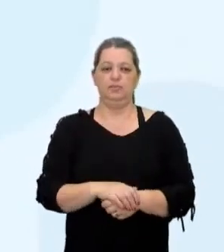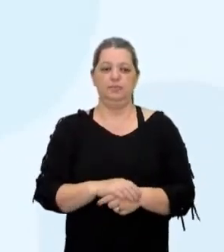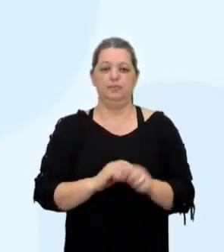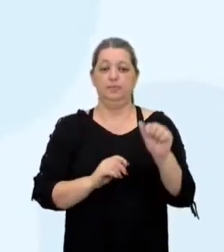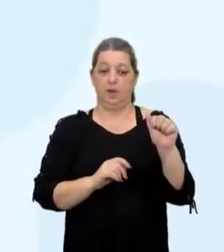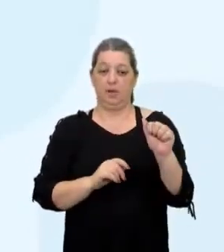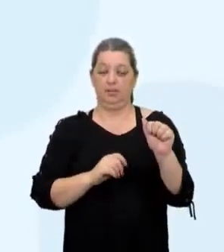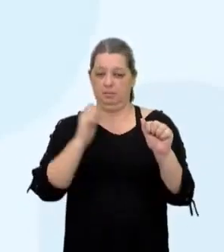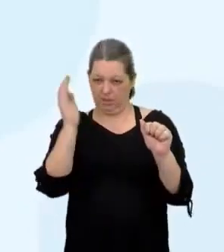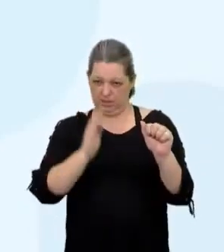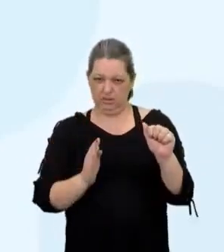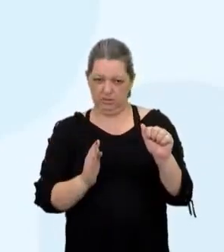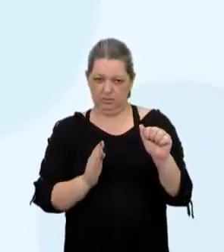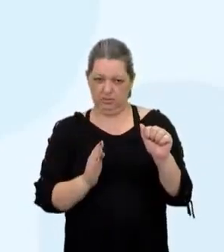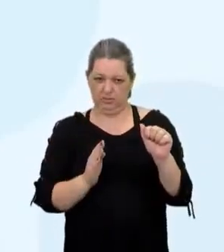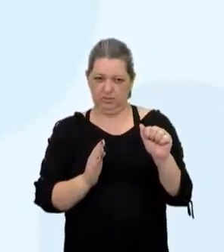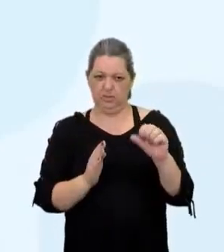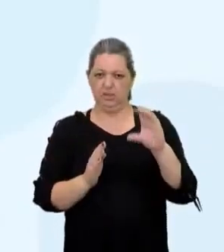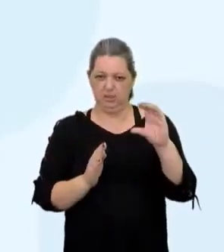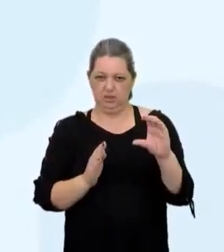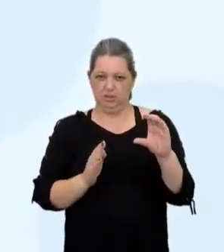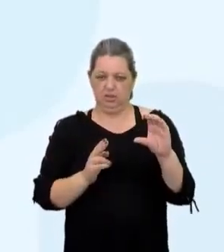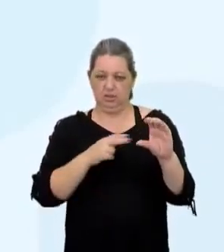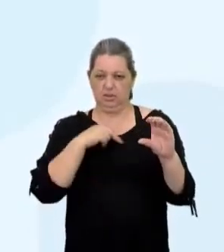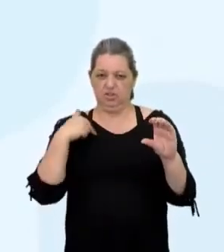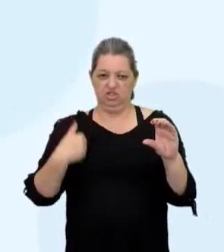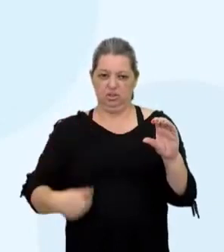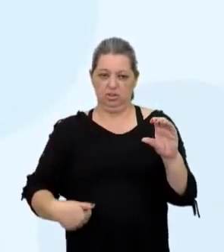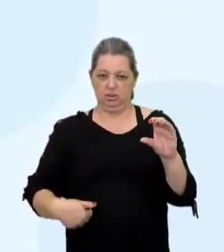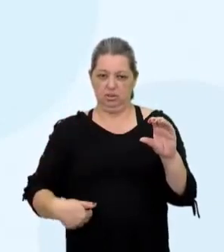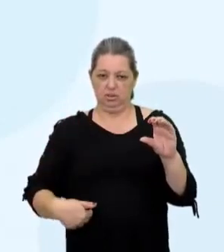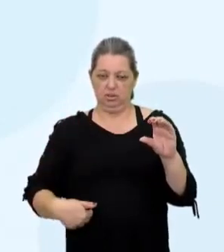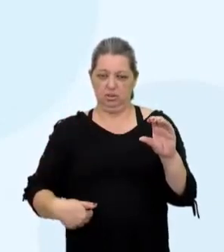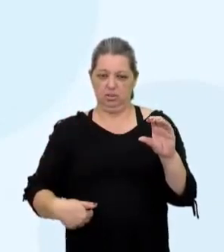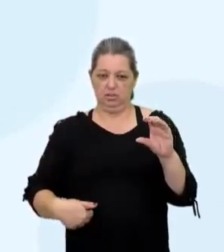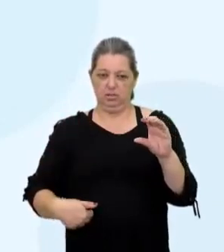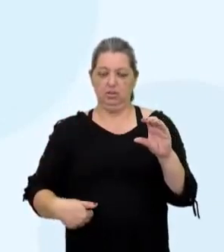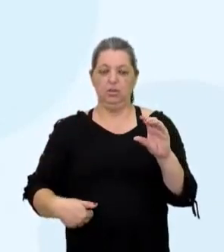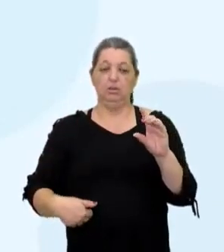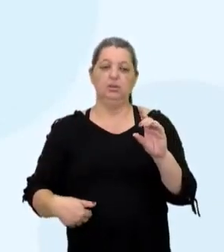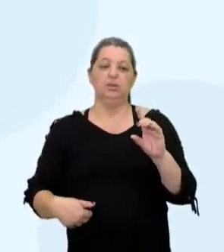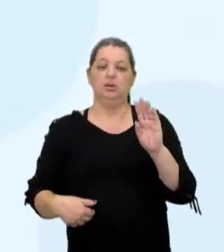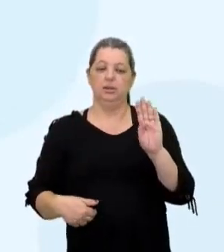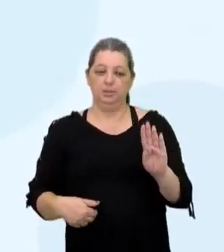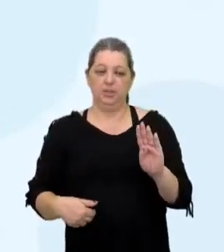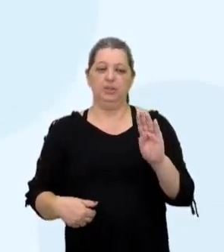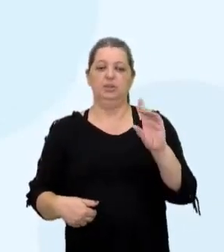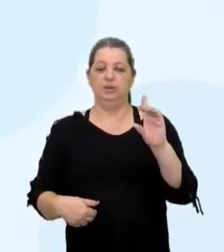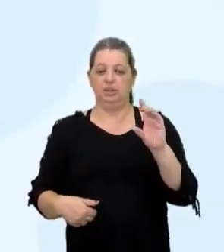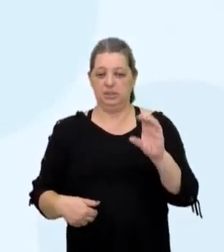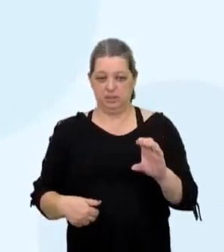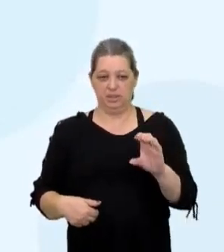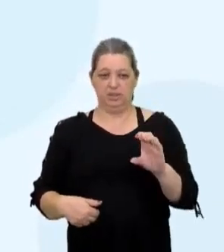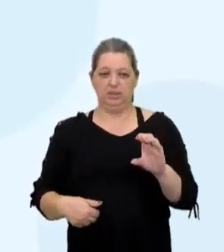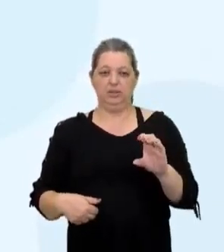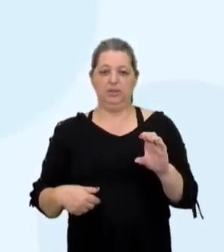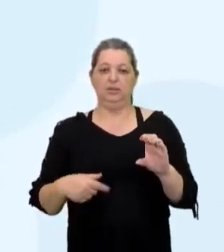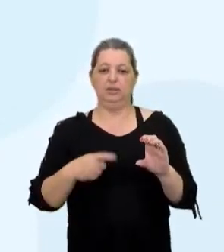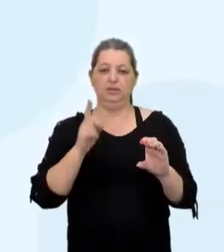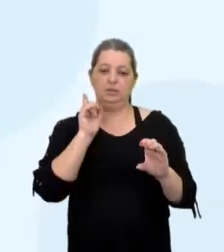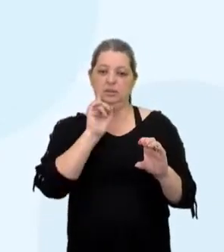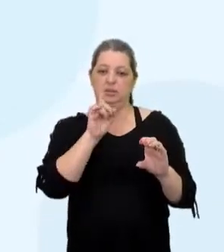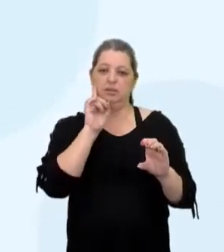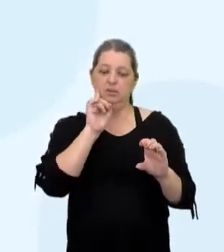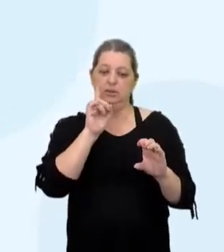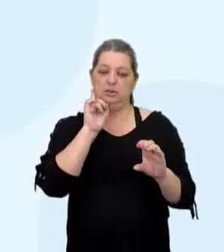A, Brasil. B, China. C, Estados Unidos da América. Vai